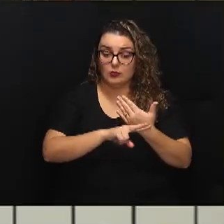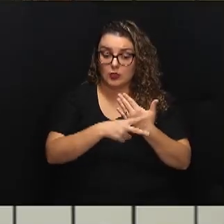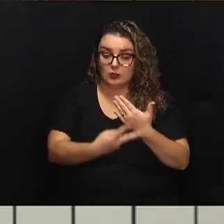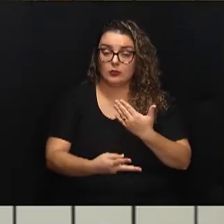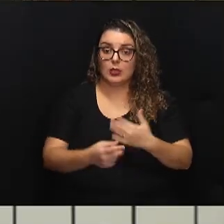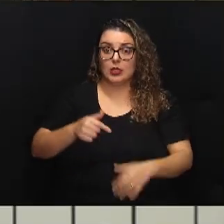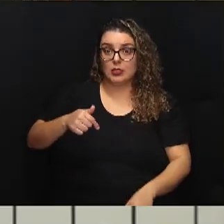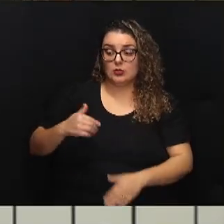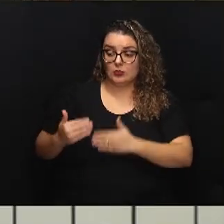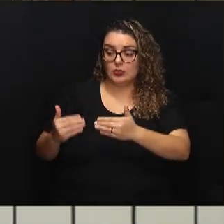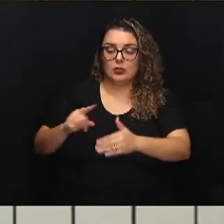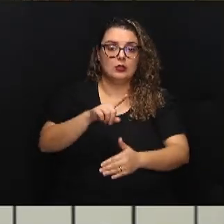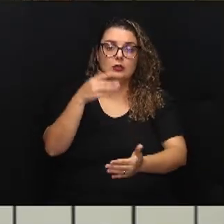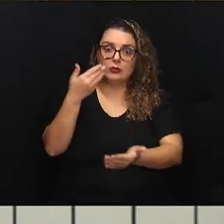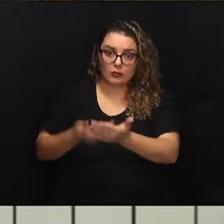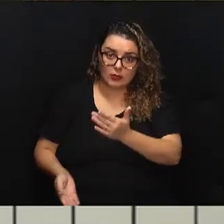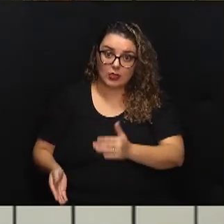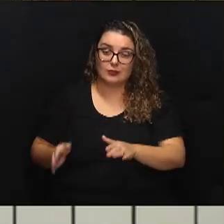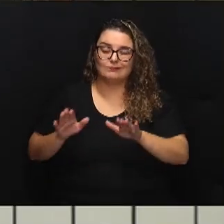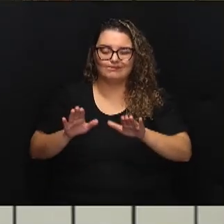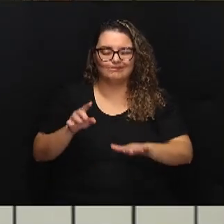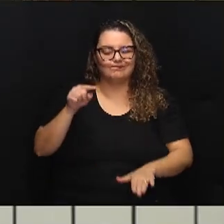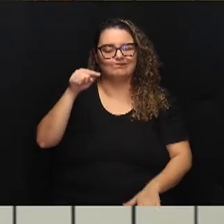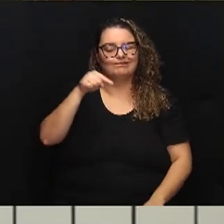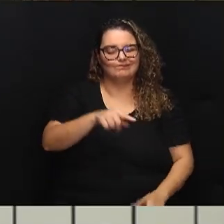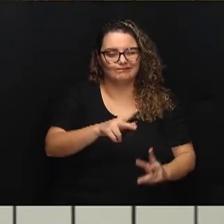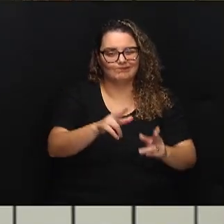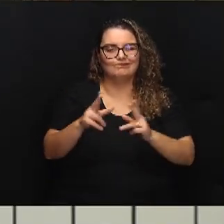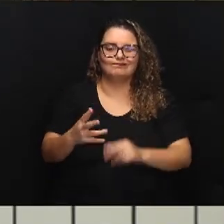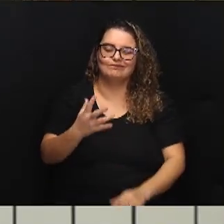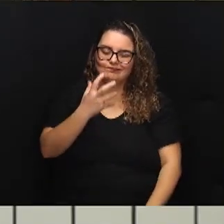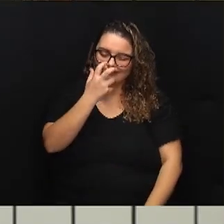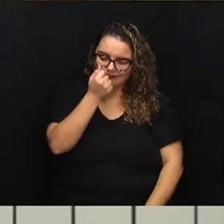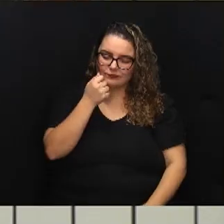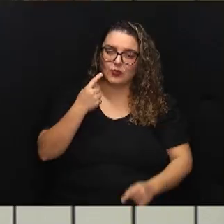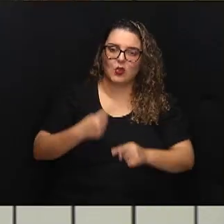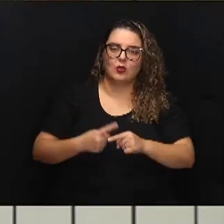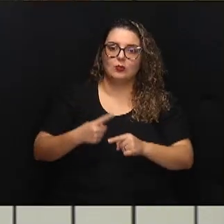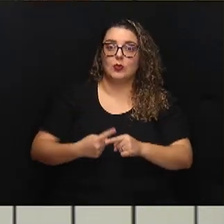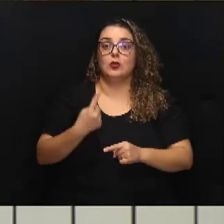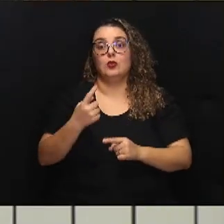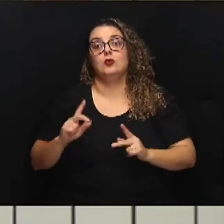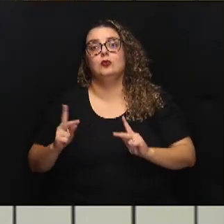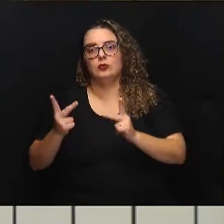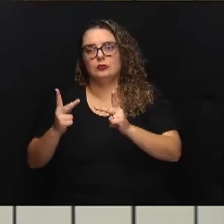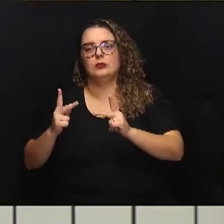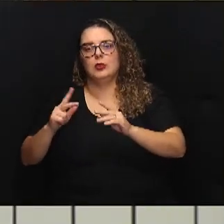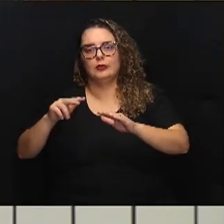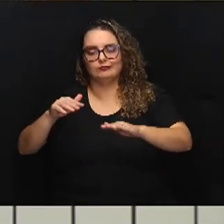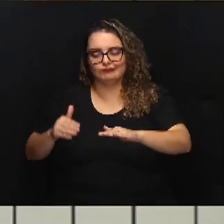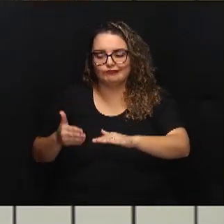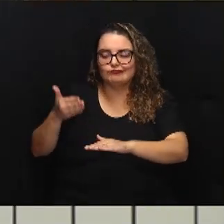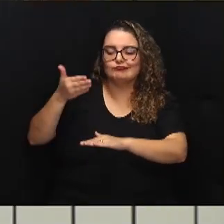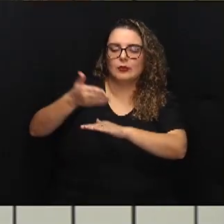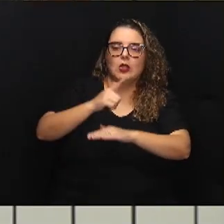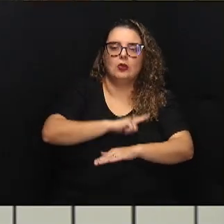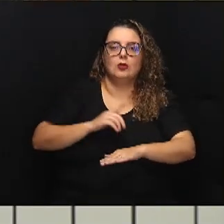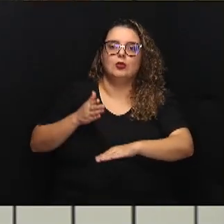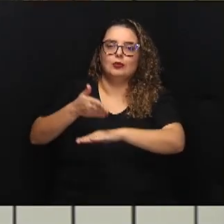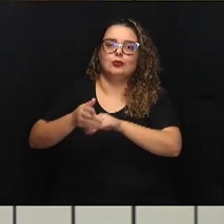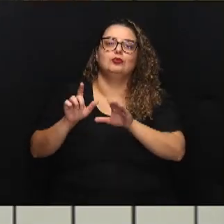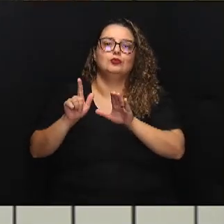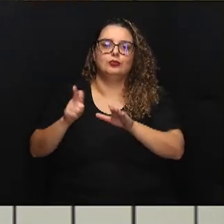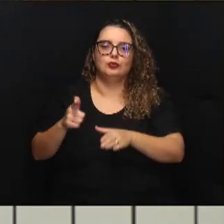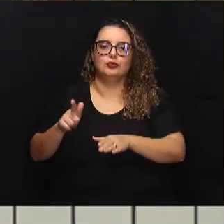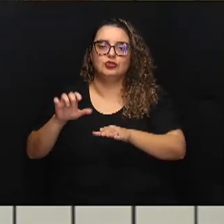partidas ele não é derrotado, mas este empate foi decepcionante porque uma vitória colocaria o Guarani neste grupo